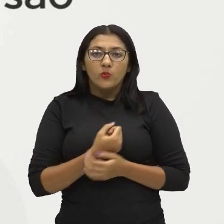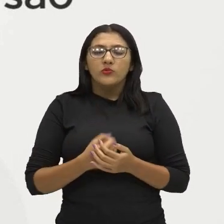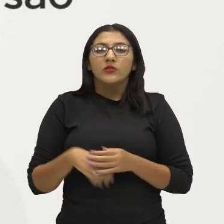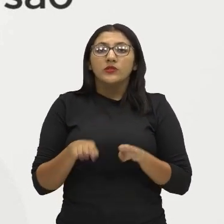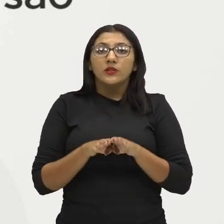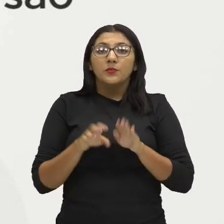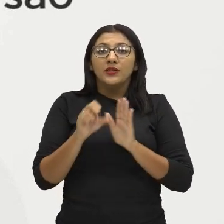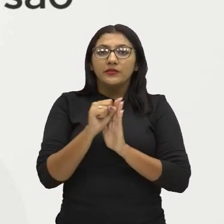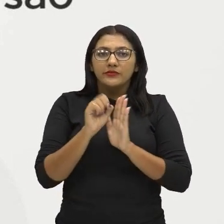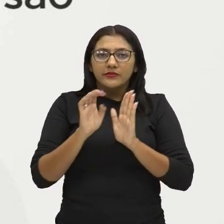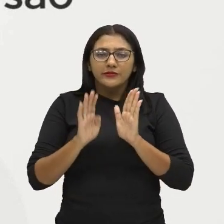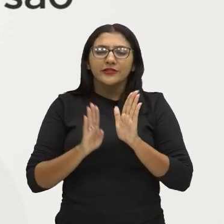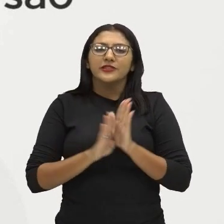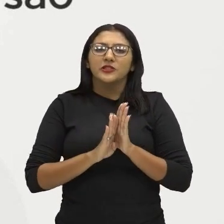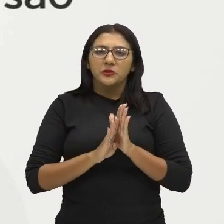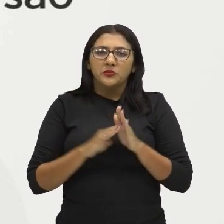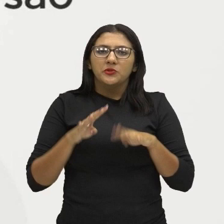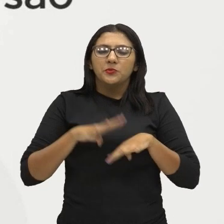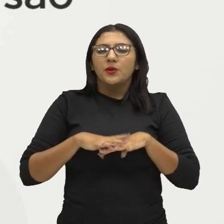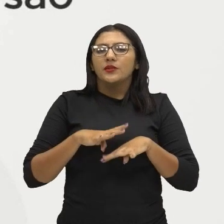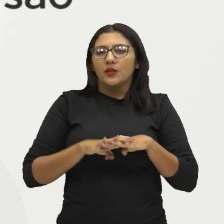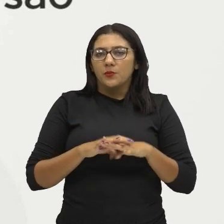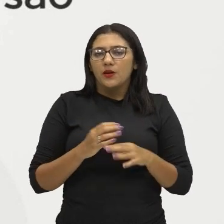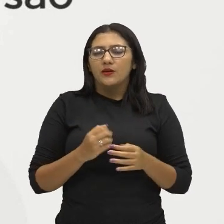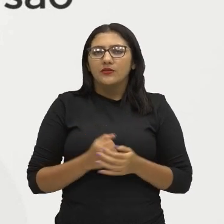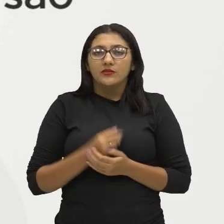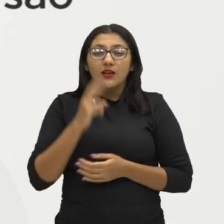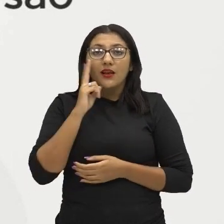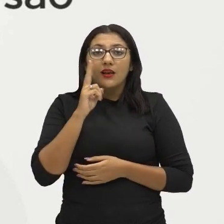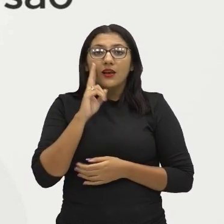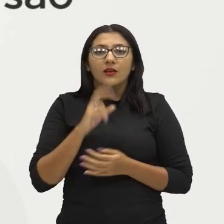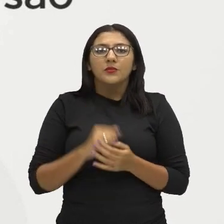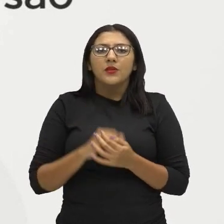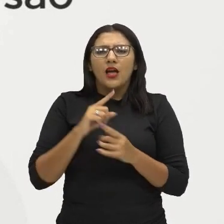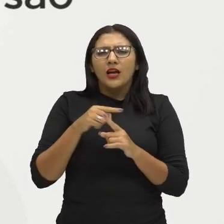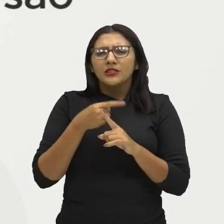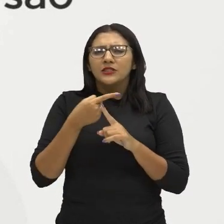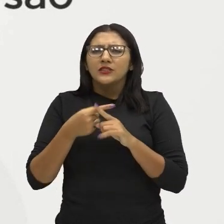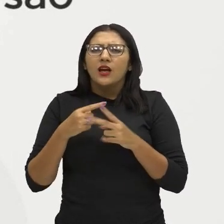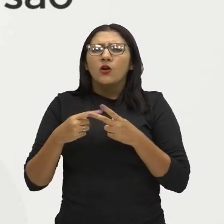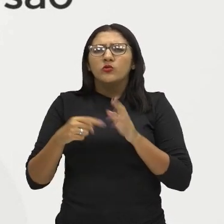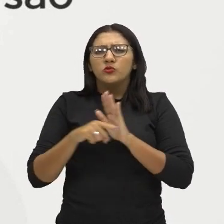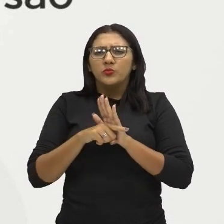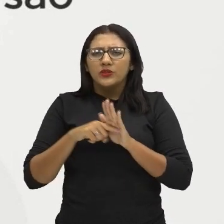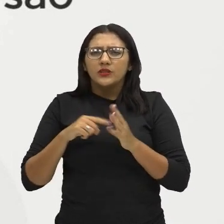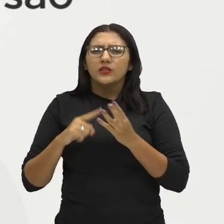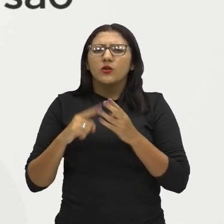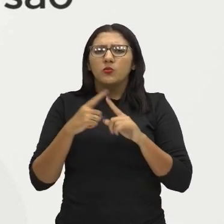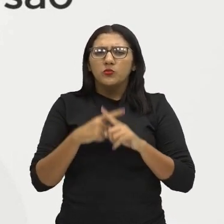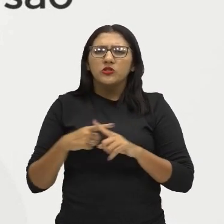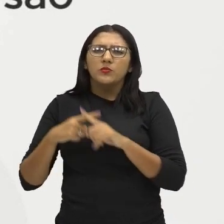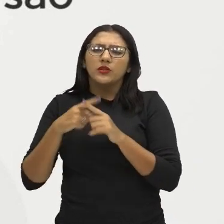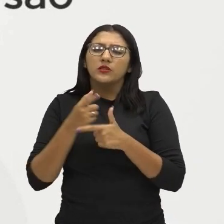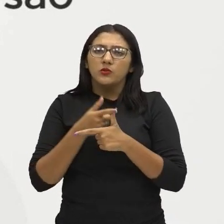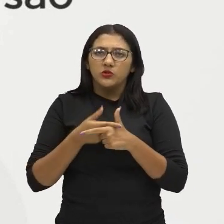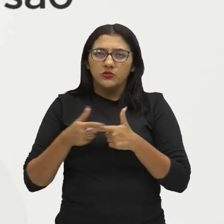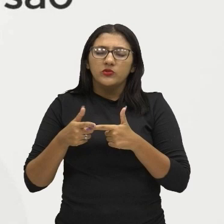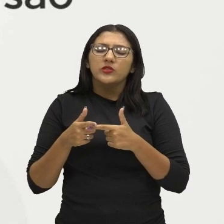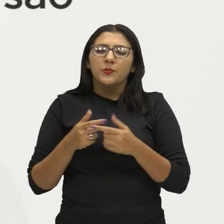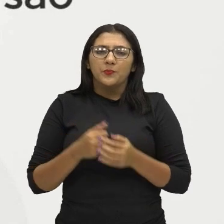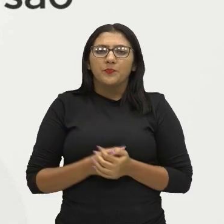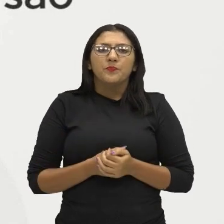os símbolos das operações matemáticas, que são adição, subtração, multiplicação e divisão. Para